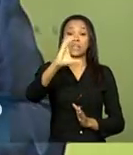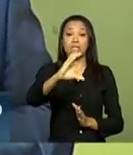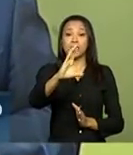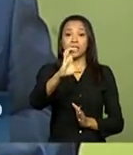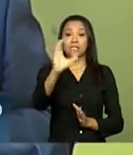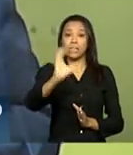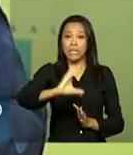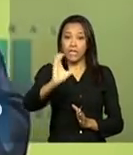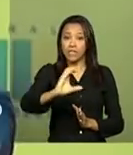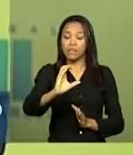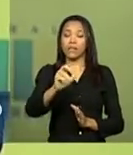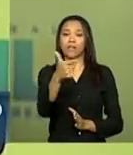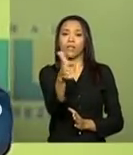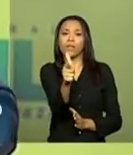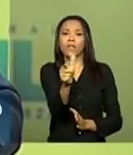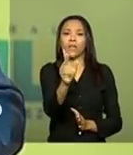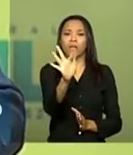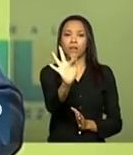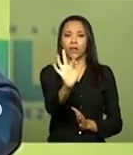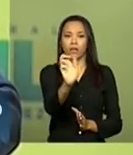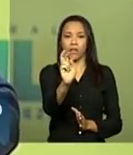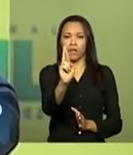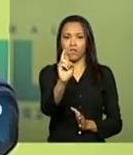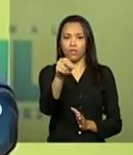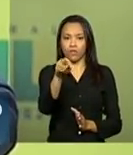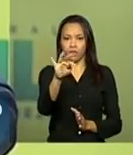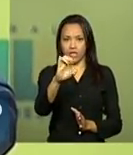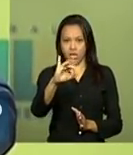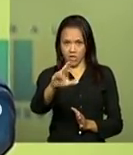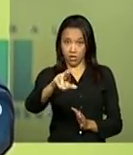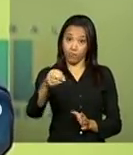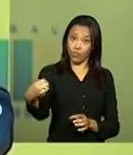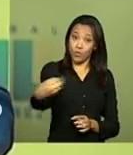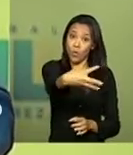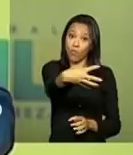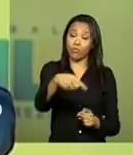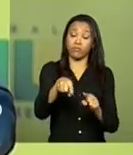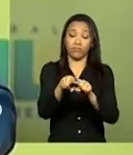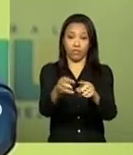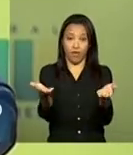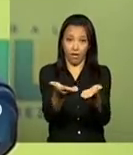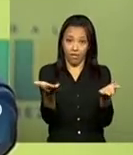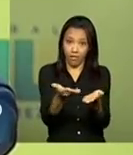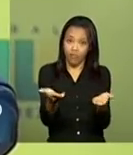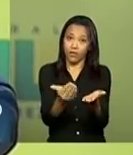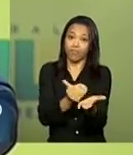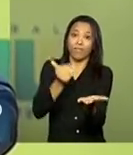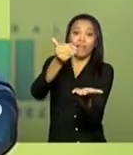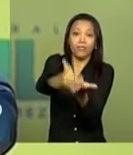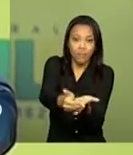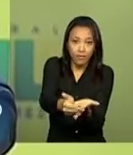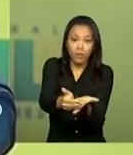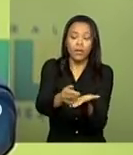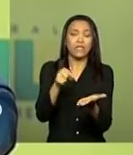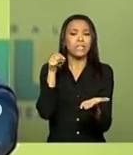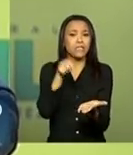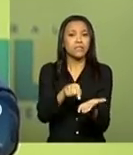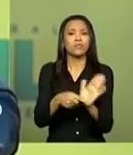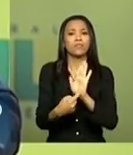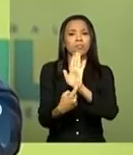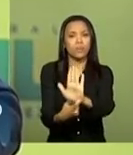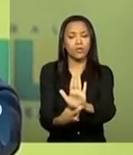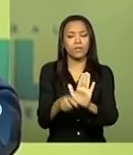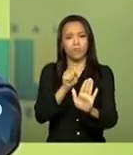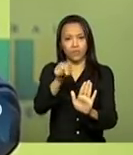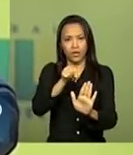agora nós estamos entrando num novo ciclo. E esse novo ciclo se reflete diretamente a